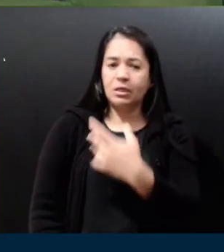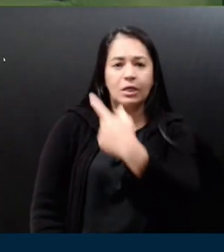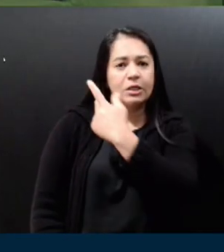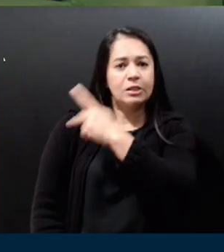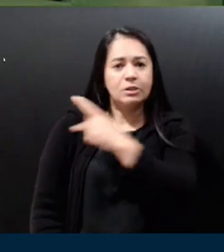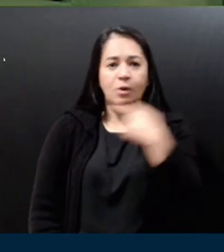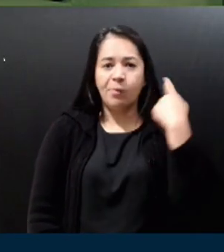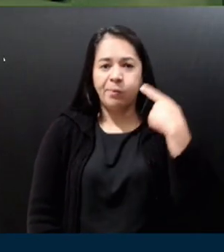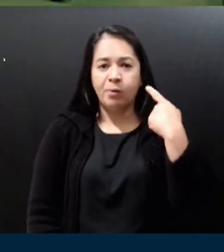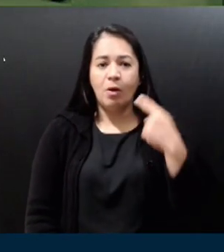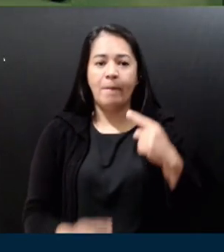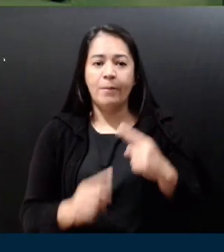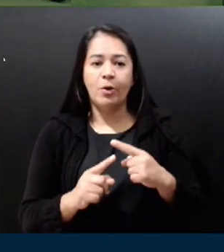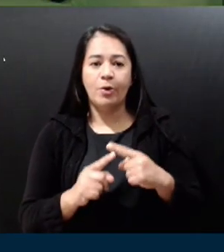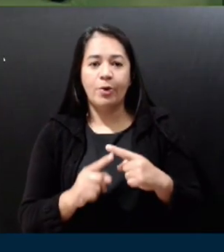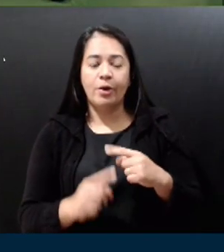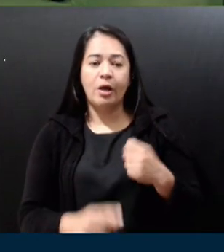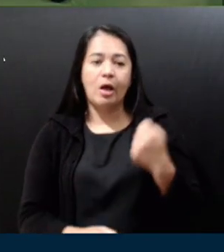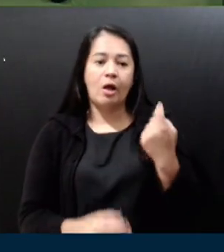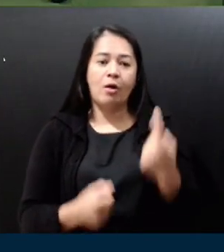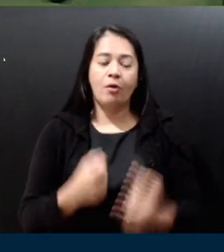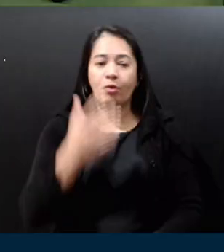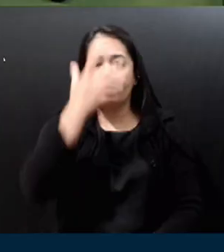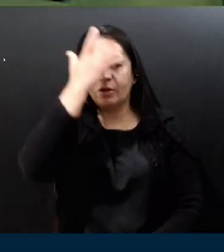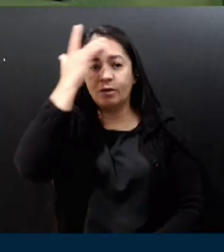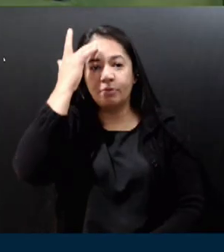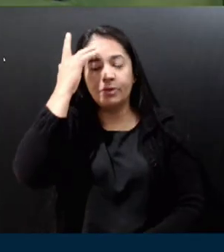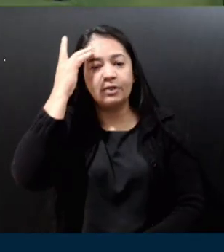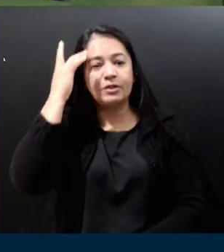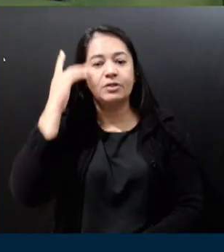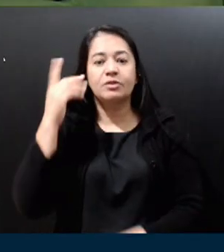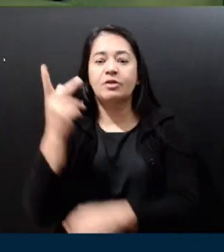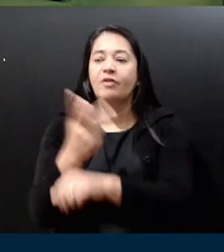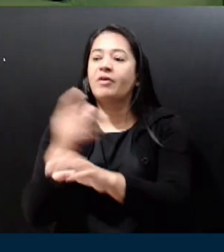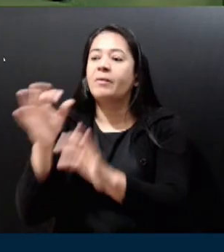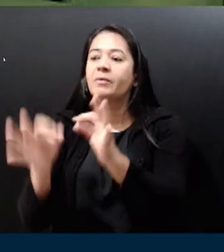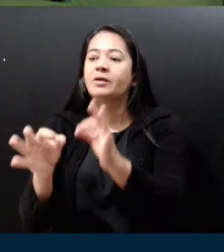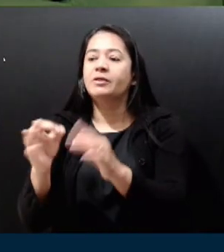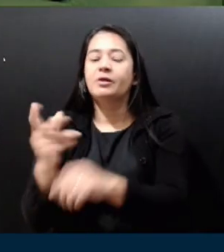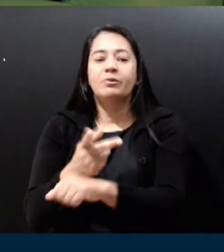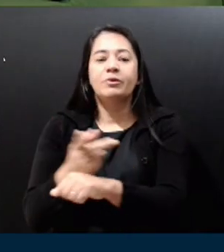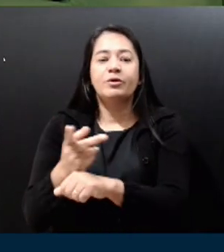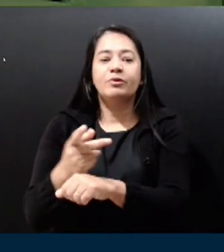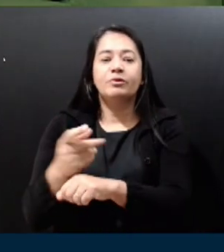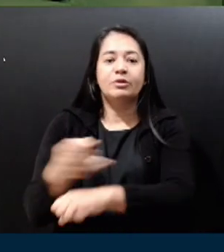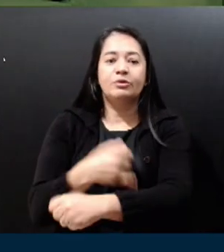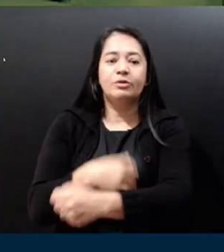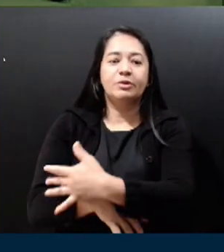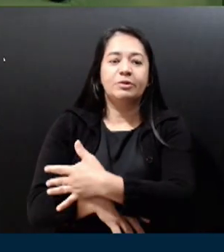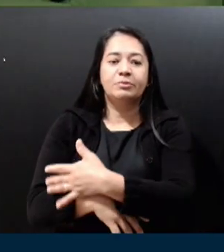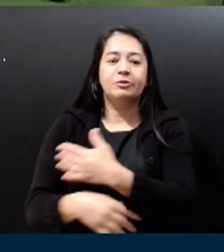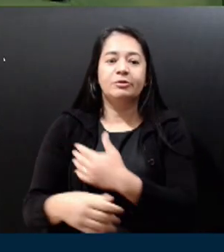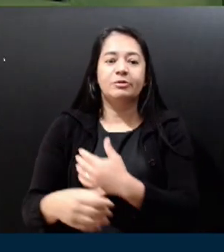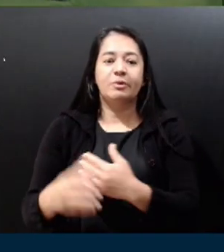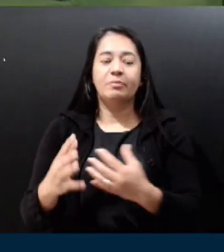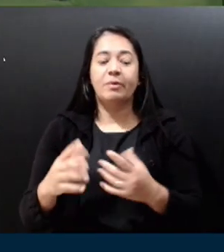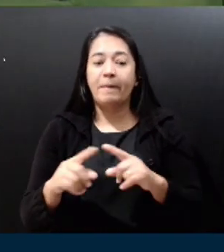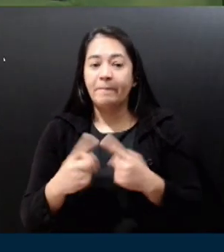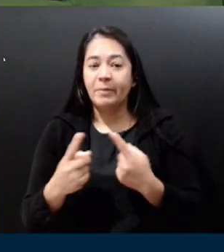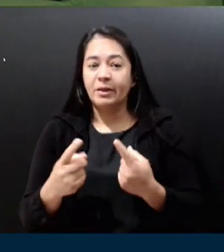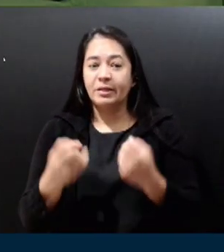justiça na busca, às vezes, de serem ressarcidas emocionalmente. Mas falando da Sara,